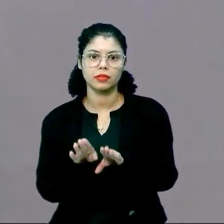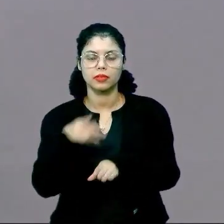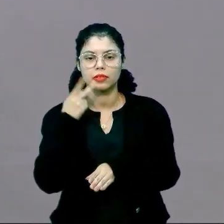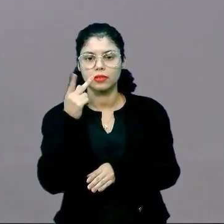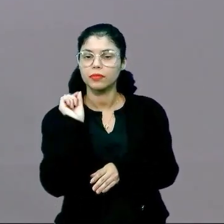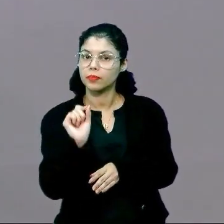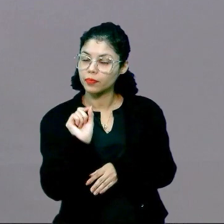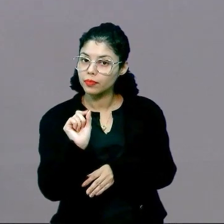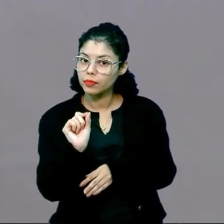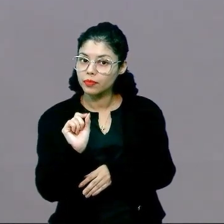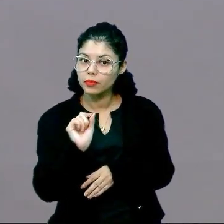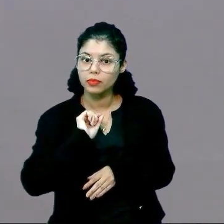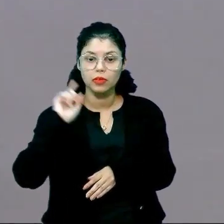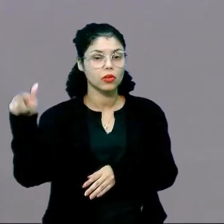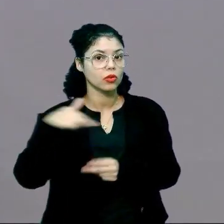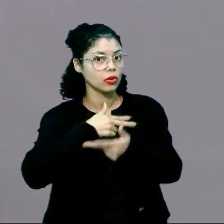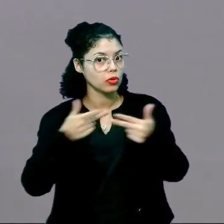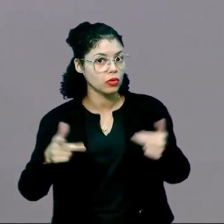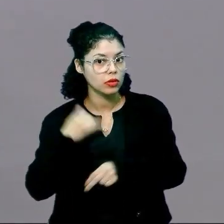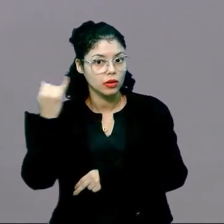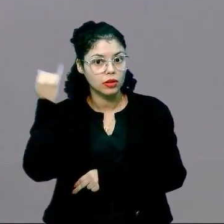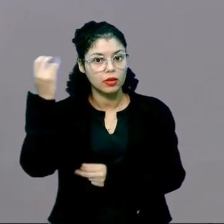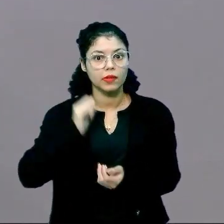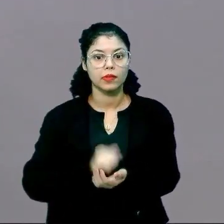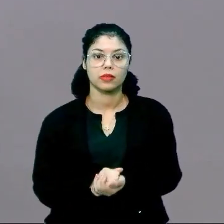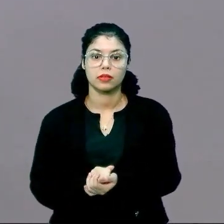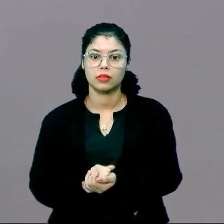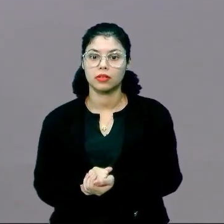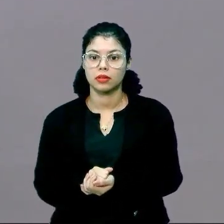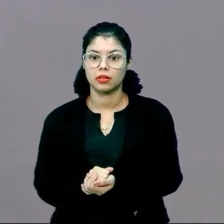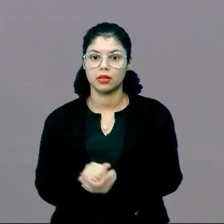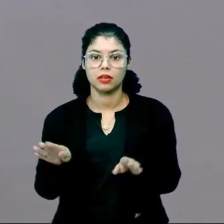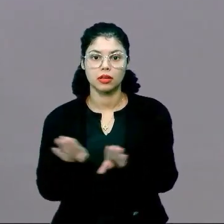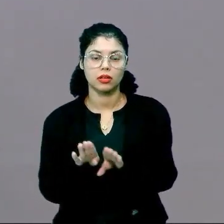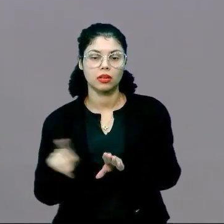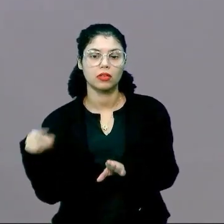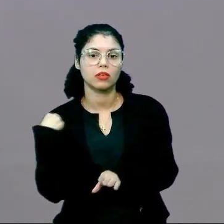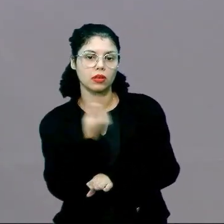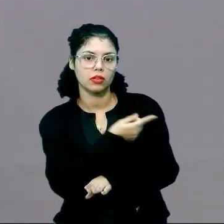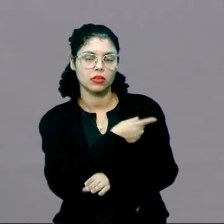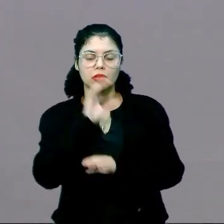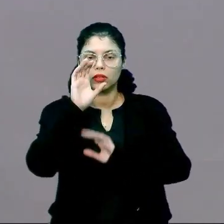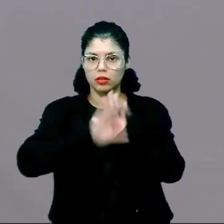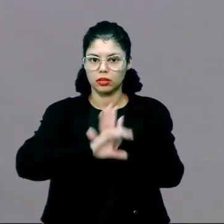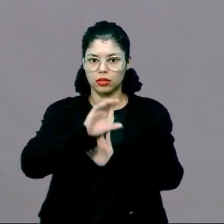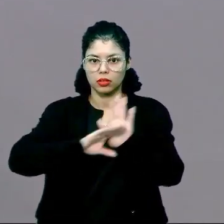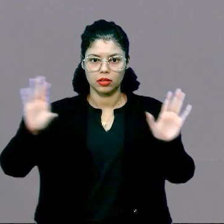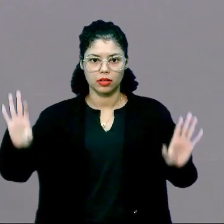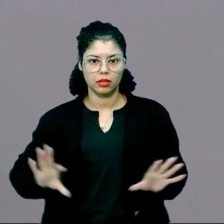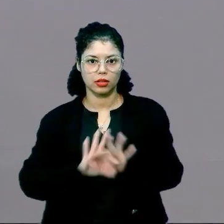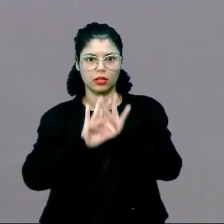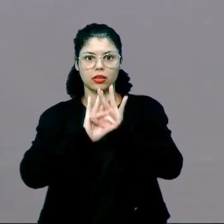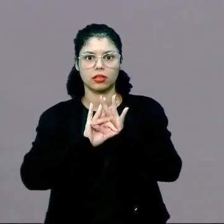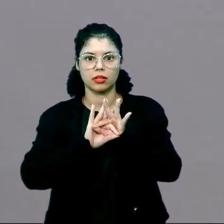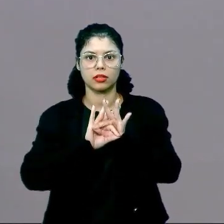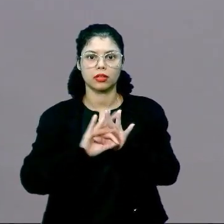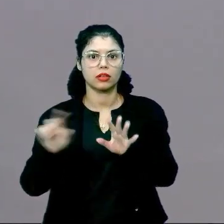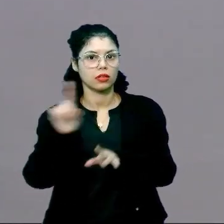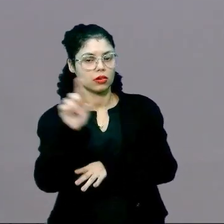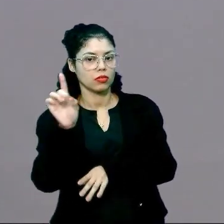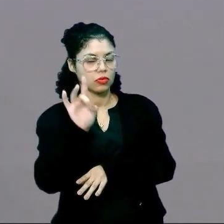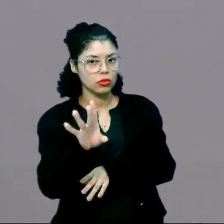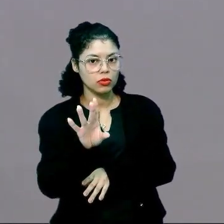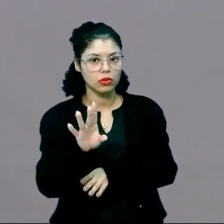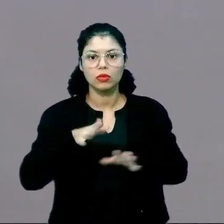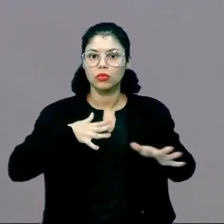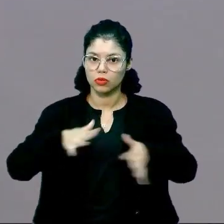estaremos falando de outras coisas também que são pertinentes ao nosso conteúdo, ligado a não apenas à